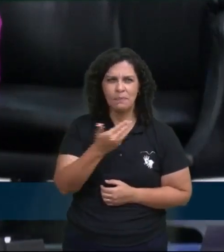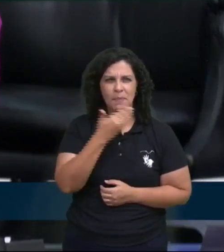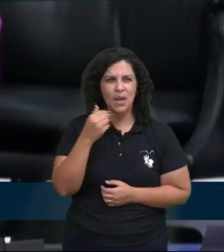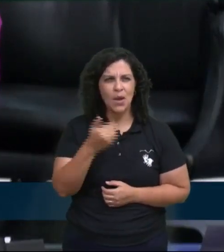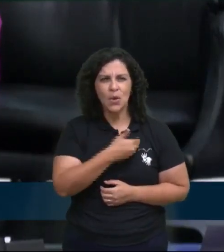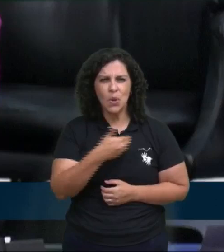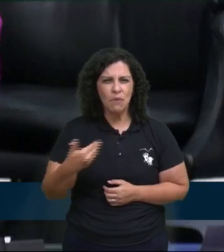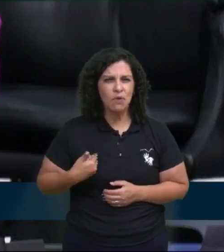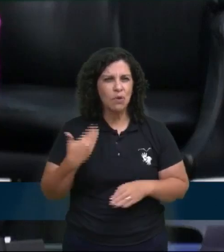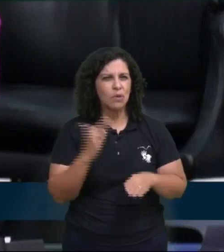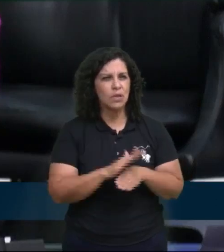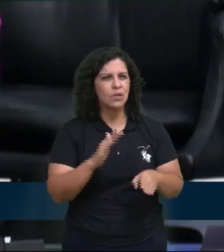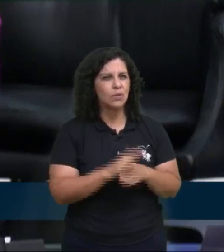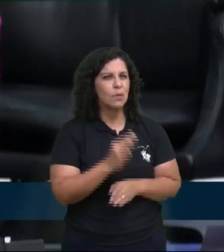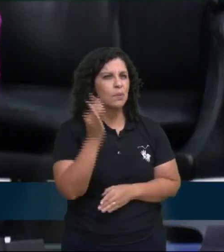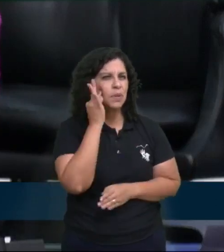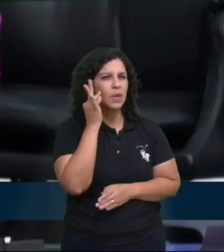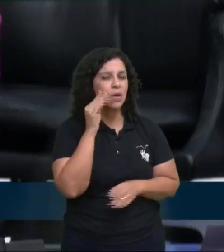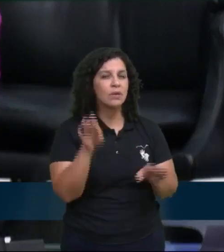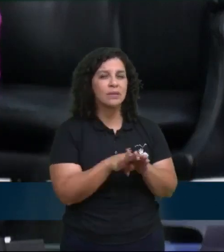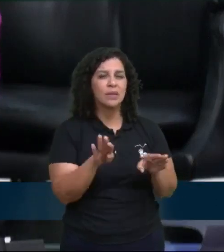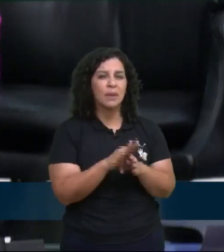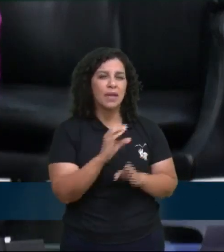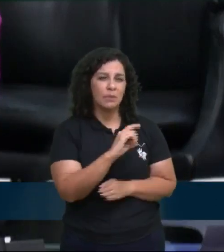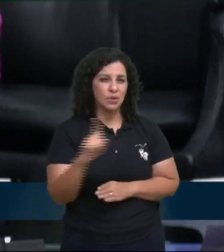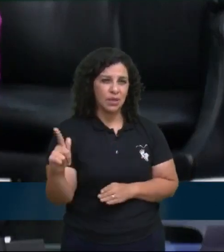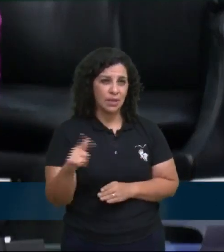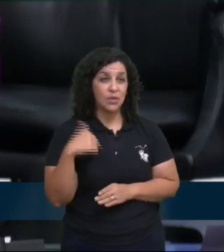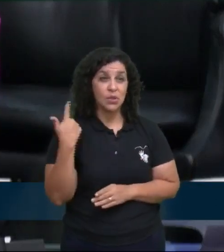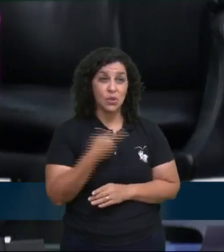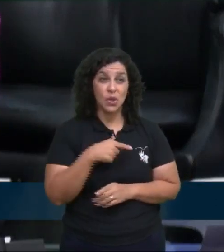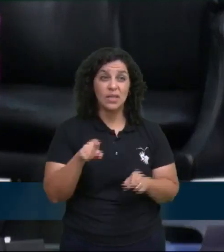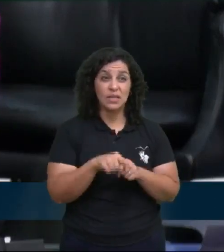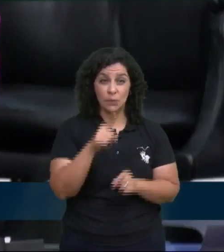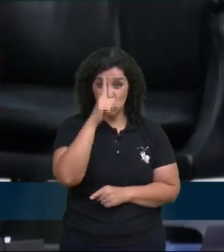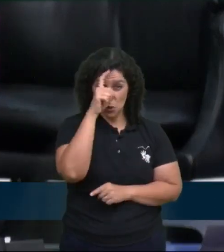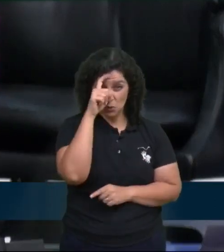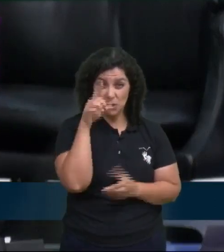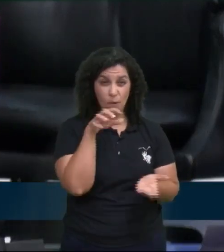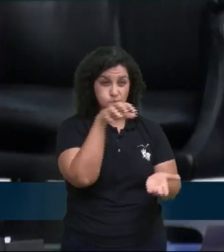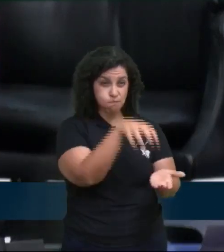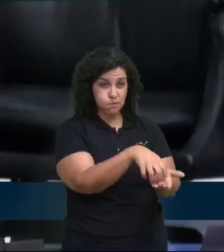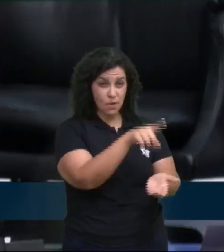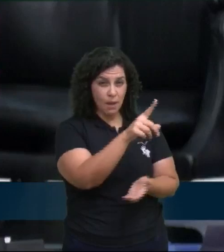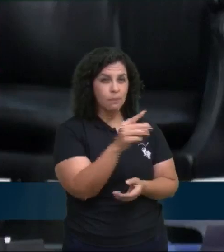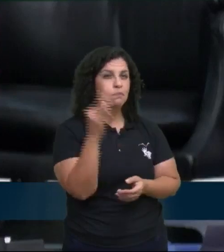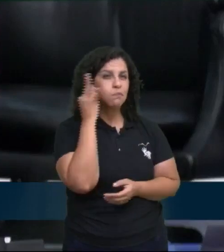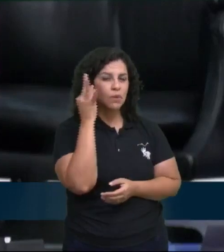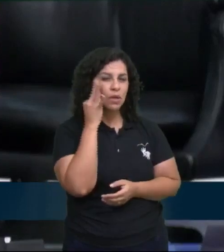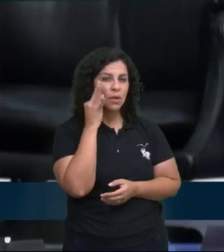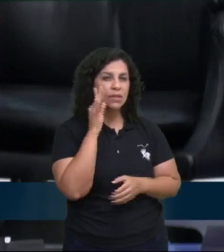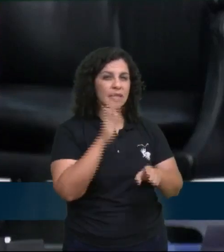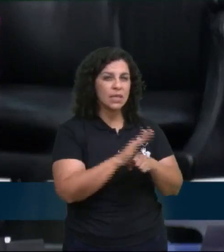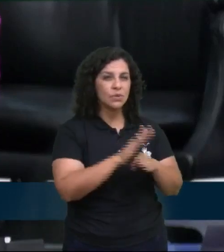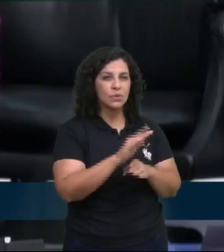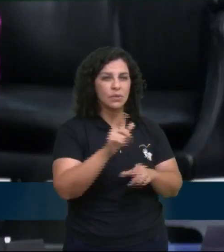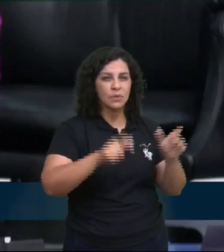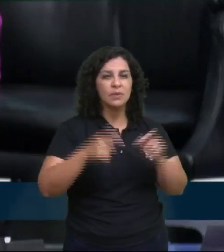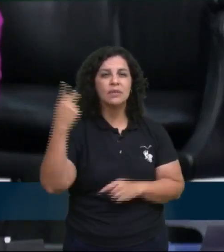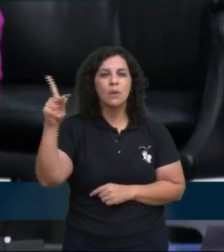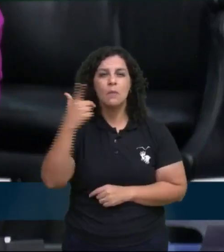para Ponta Grossa e para os Campos Gerais. Não é à toa que nós temos um hospital regional hoje em Ponta Grossa que salva vidas. E foi o seu